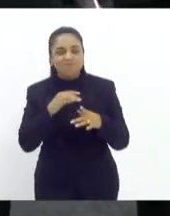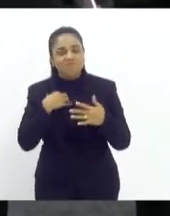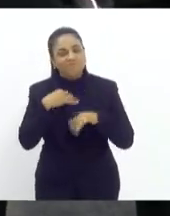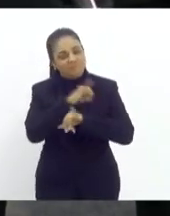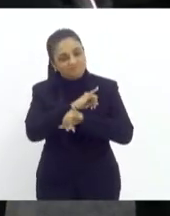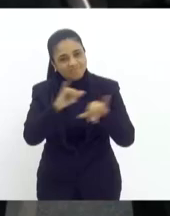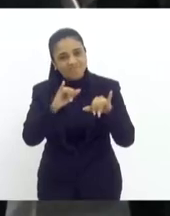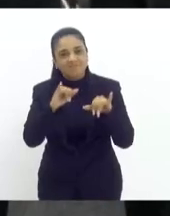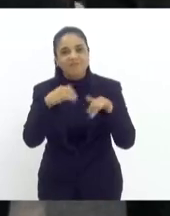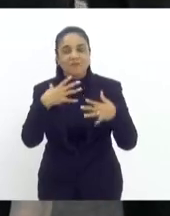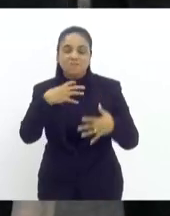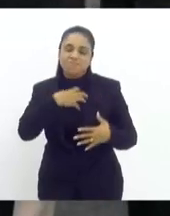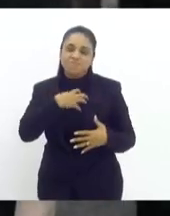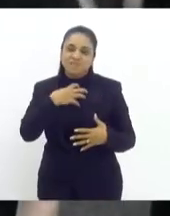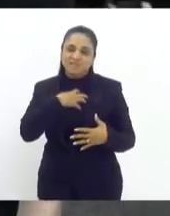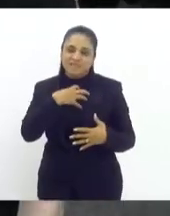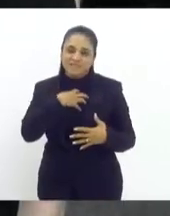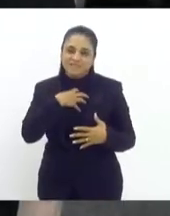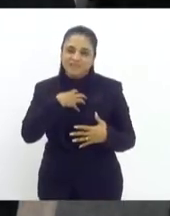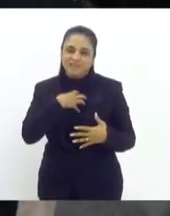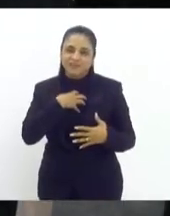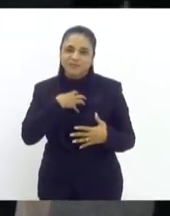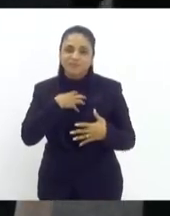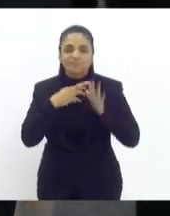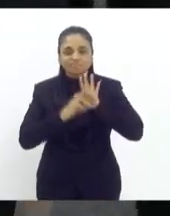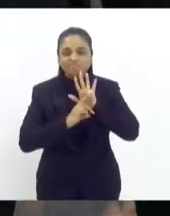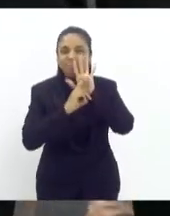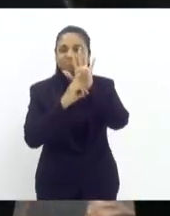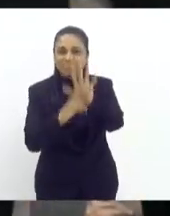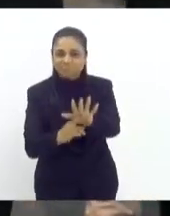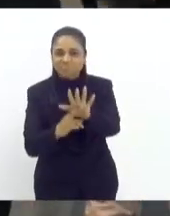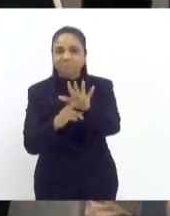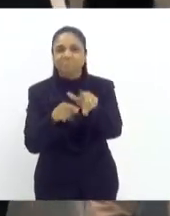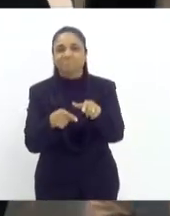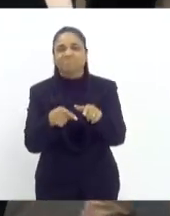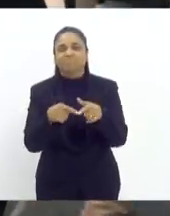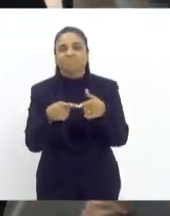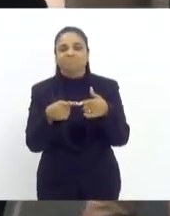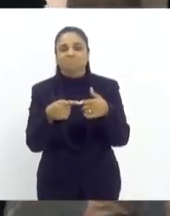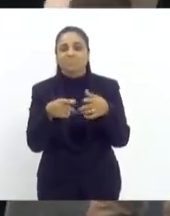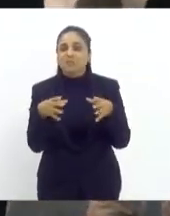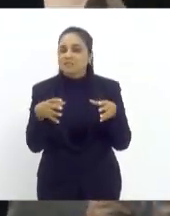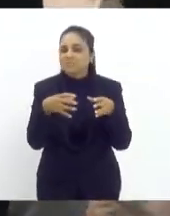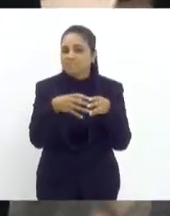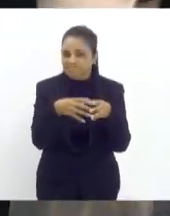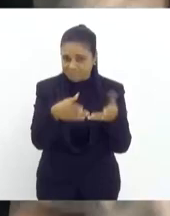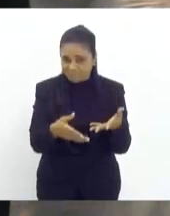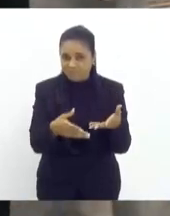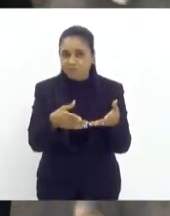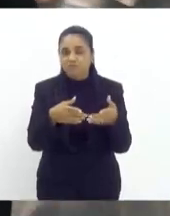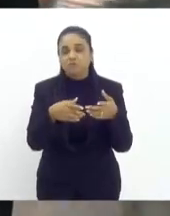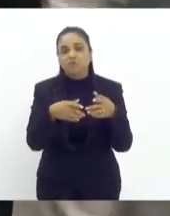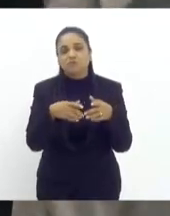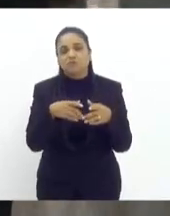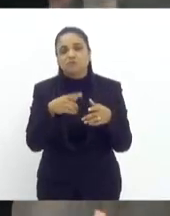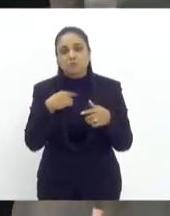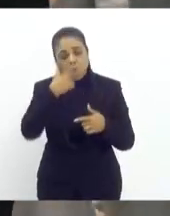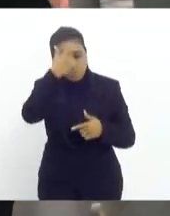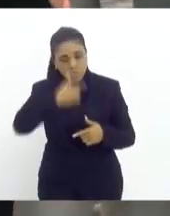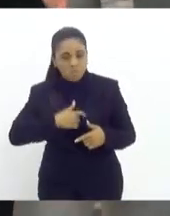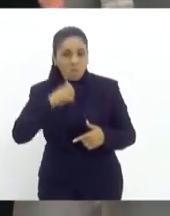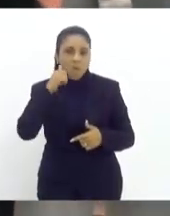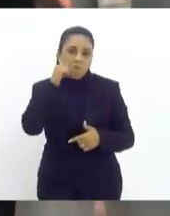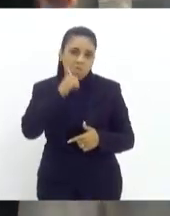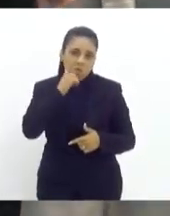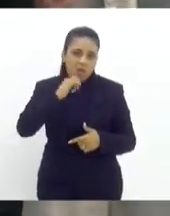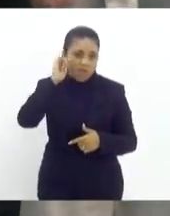rapidamente qual eu me sinto representada por essa proposição não só por conta de ser uma mulher negra